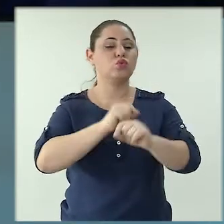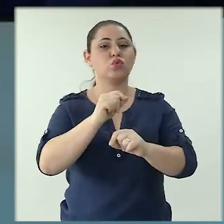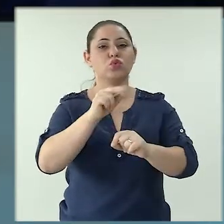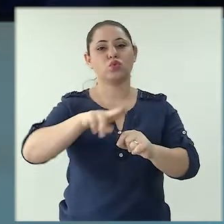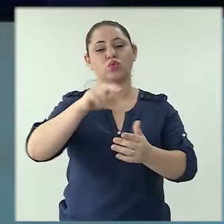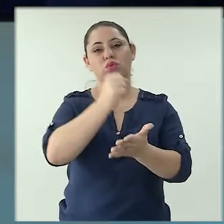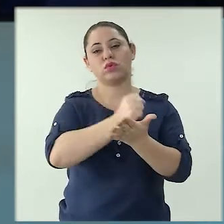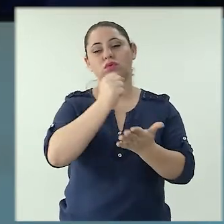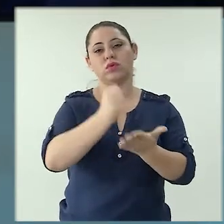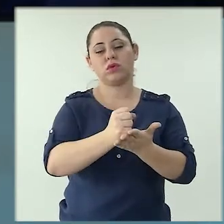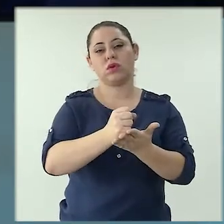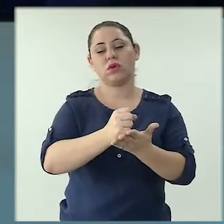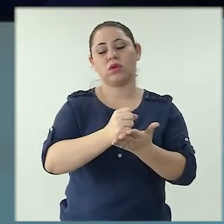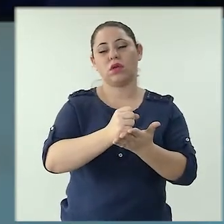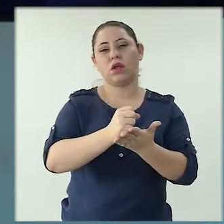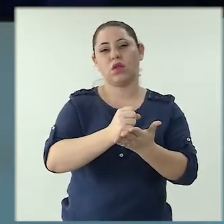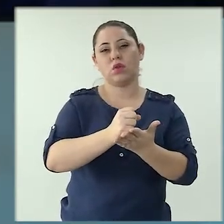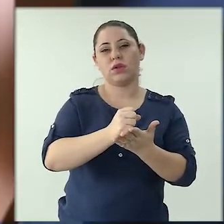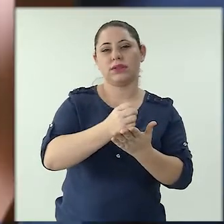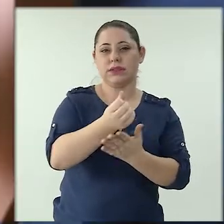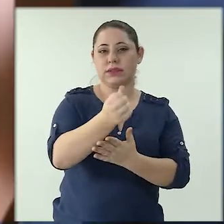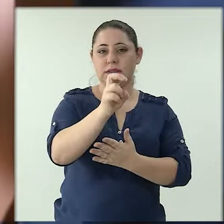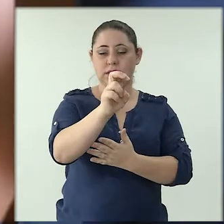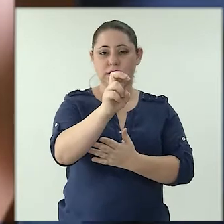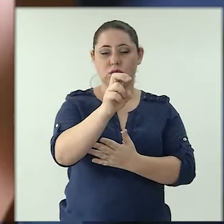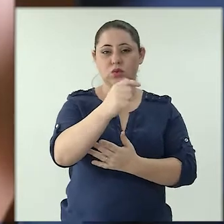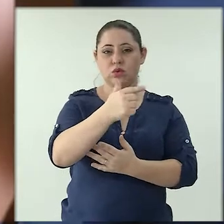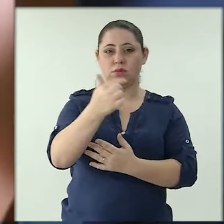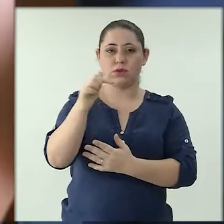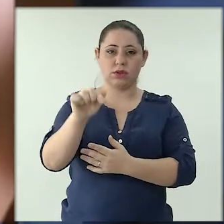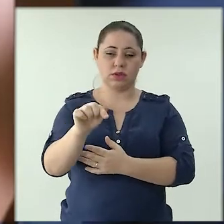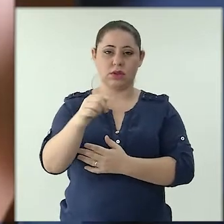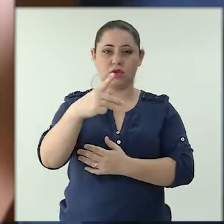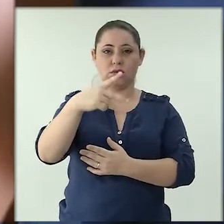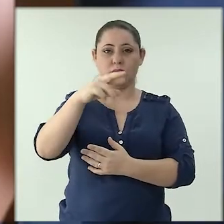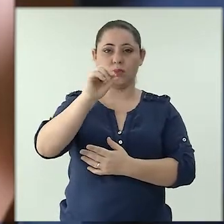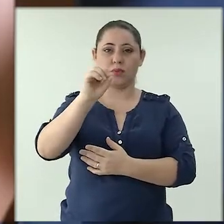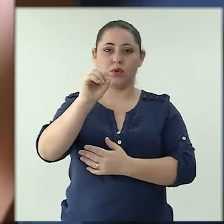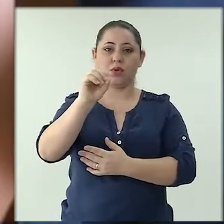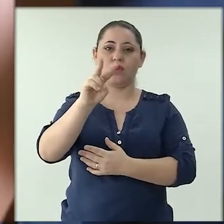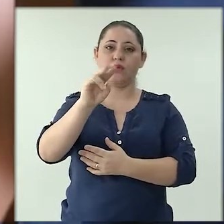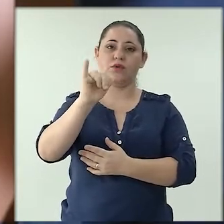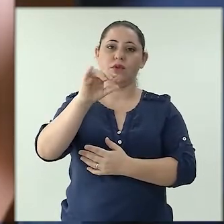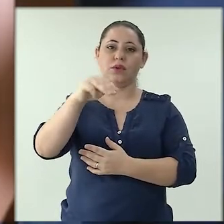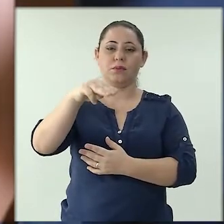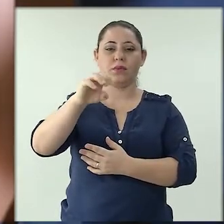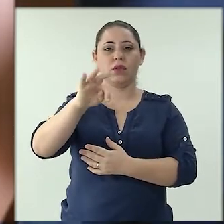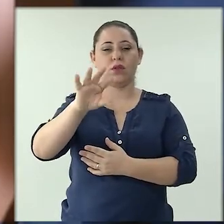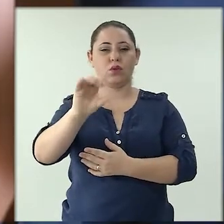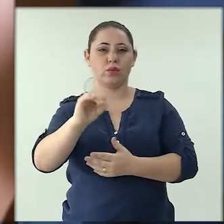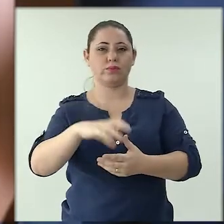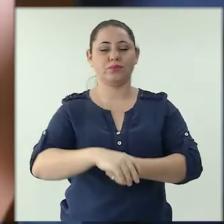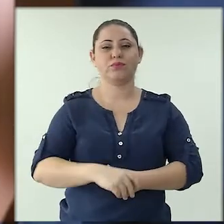É o provimento número 65 de 2017, onde ele traz passo... Provimento número